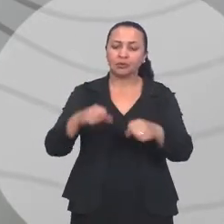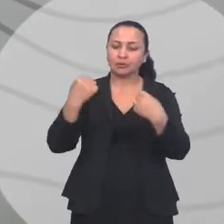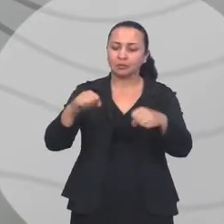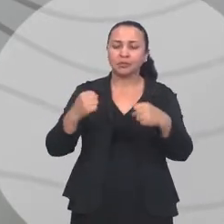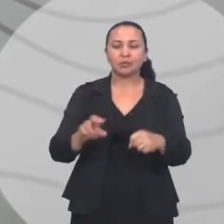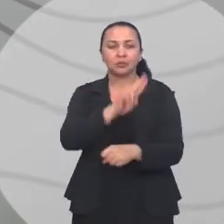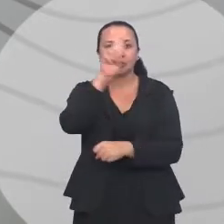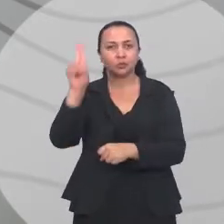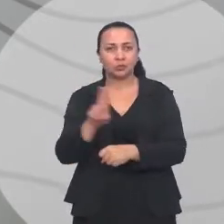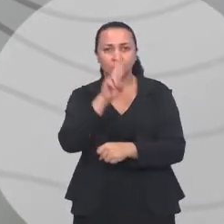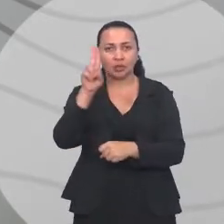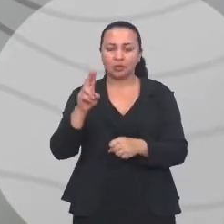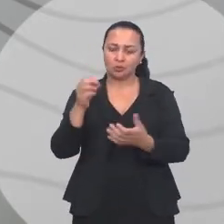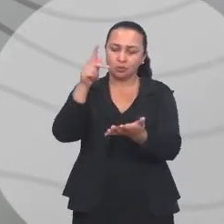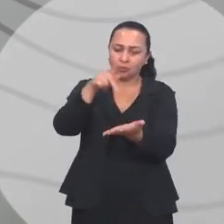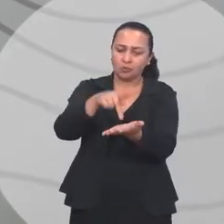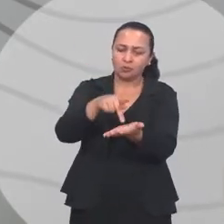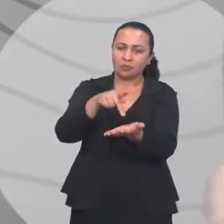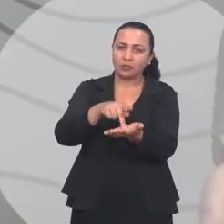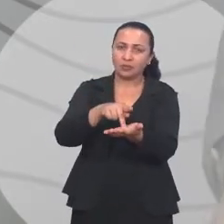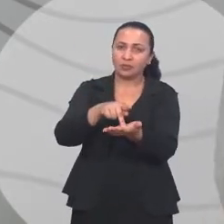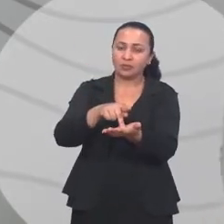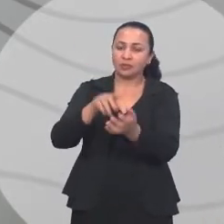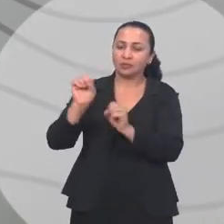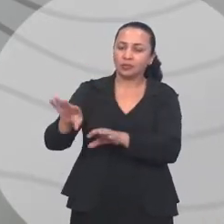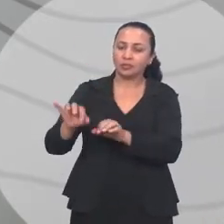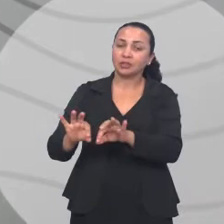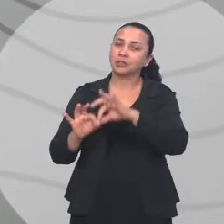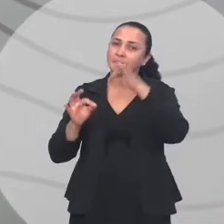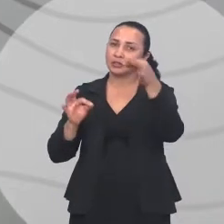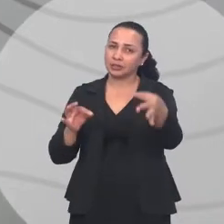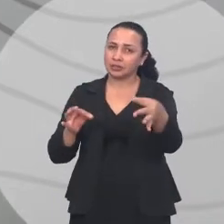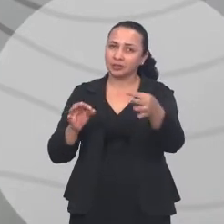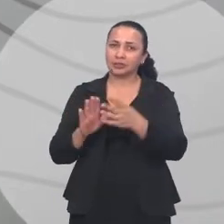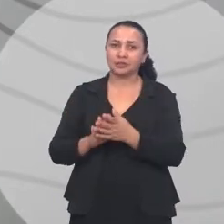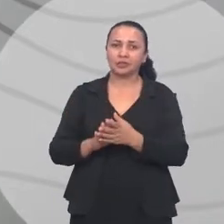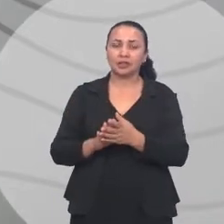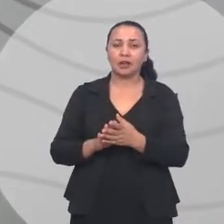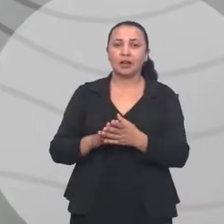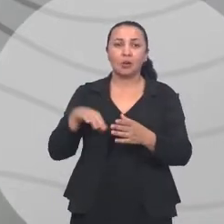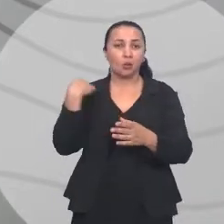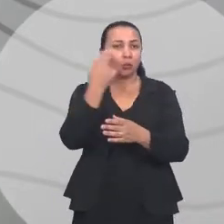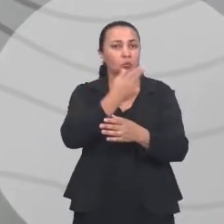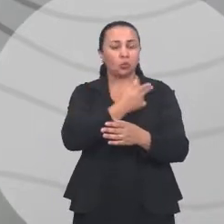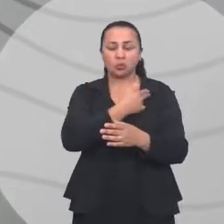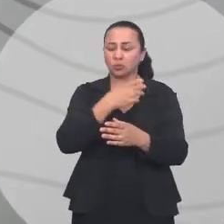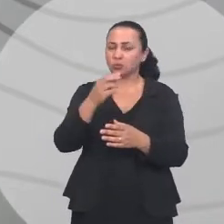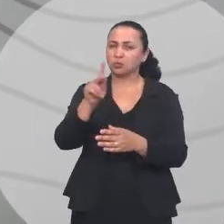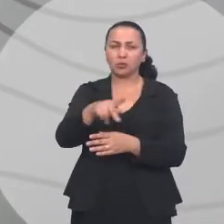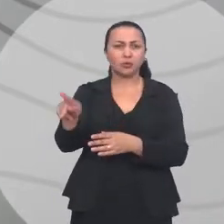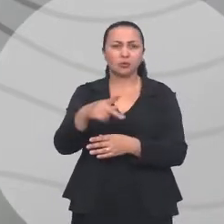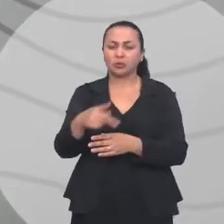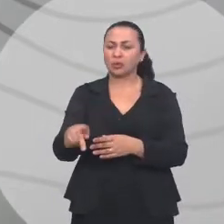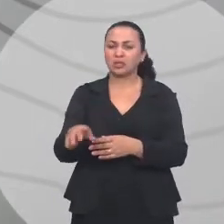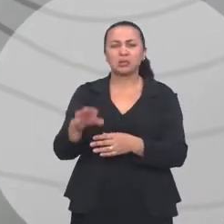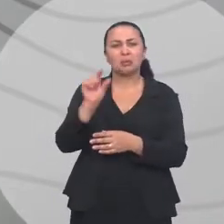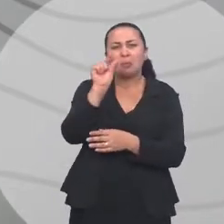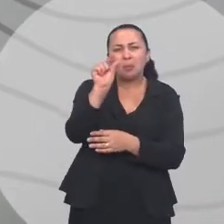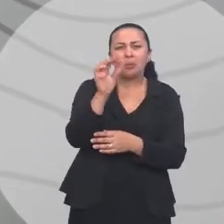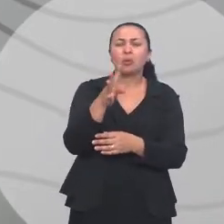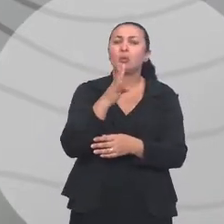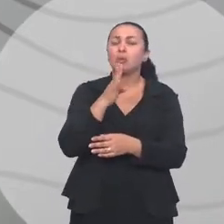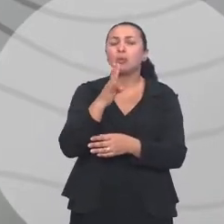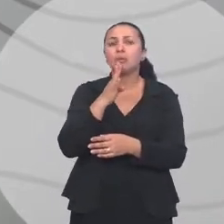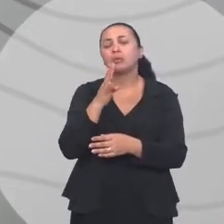tem que ser usadas numa numa realidade no contexto de ensino remo é a maior parte dos nossos professores não tem